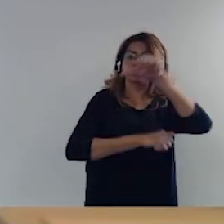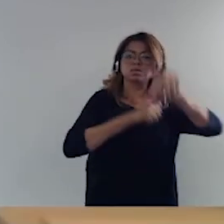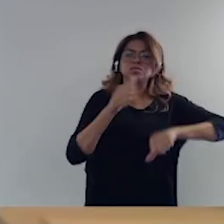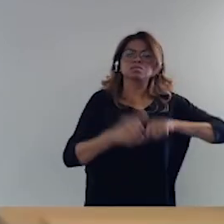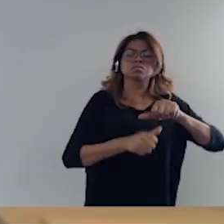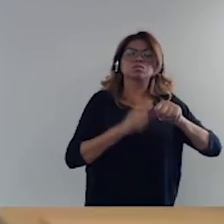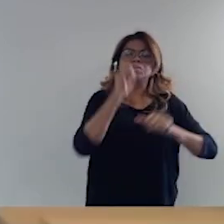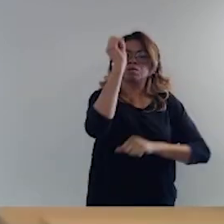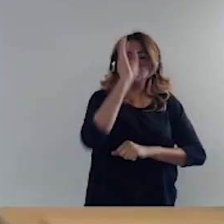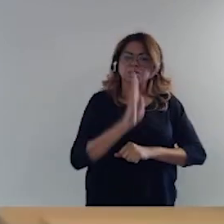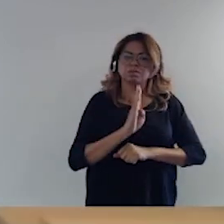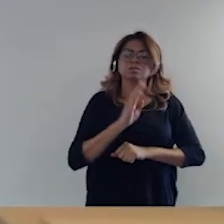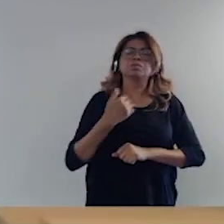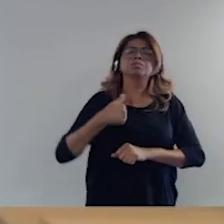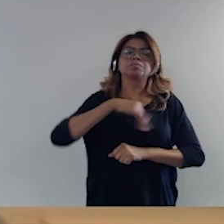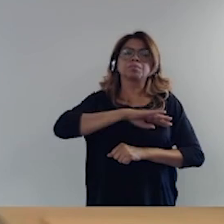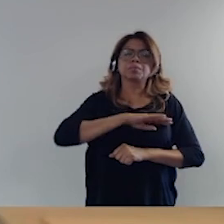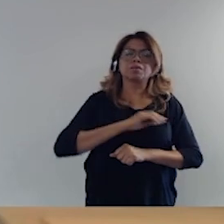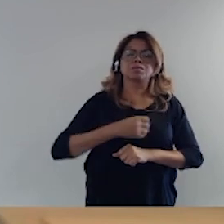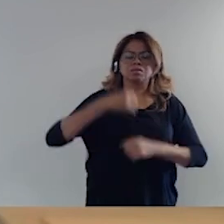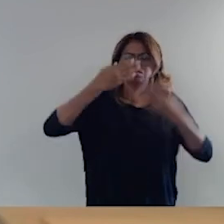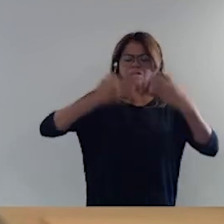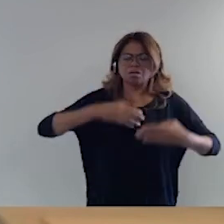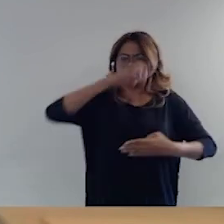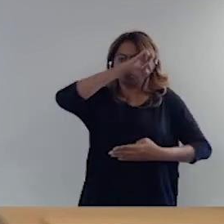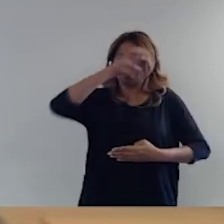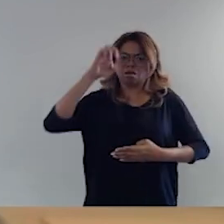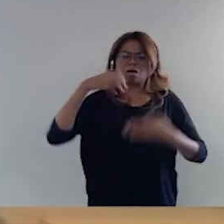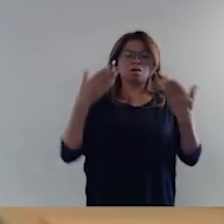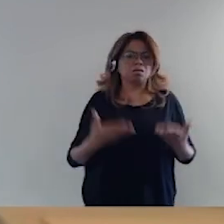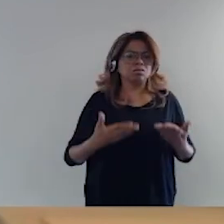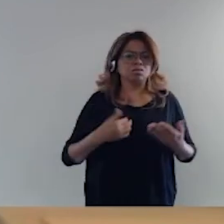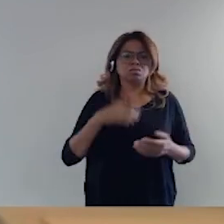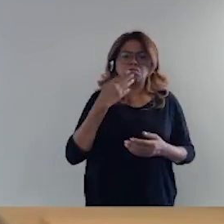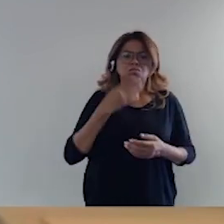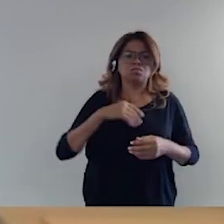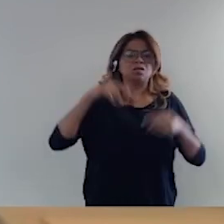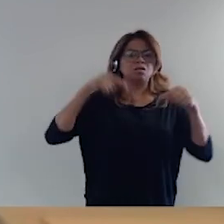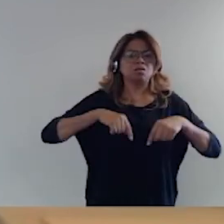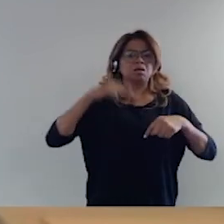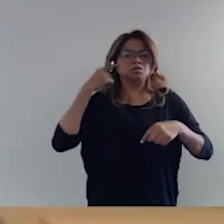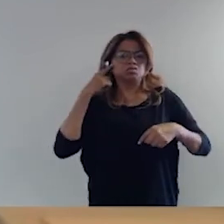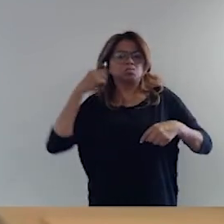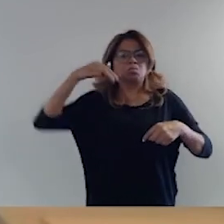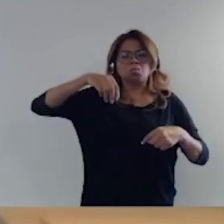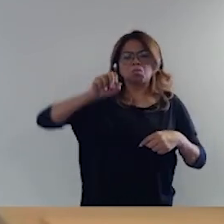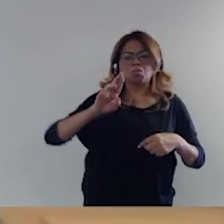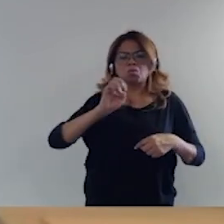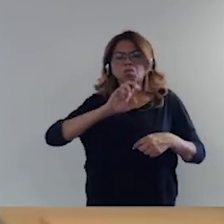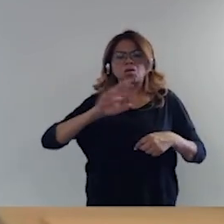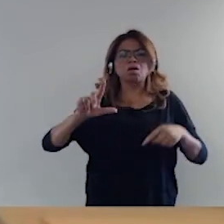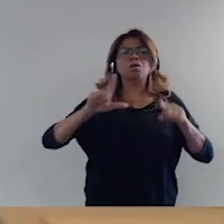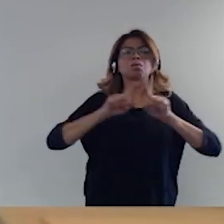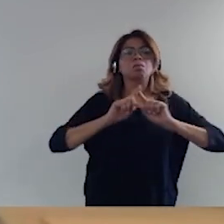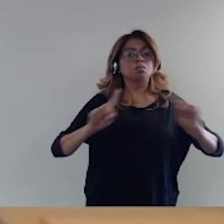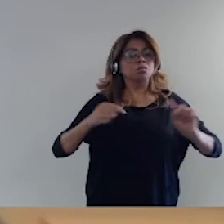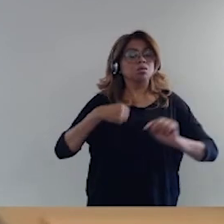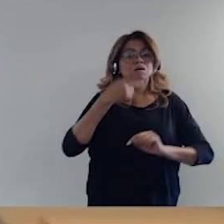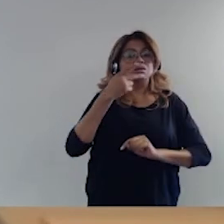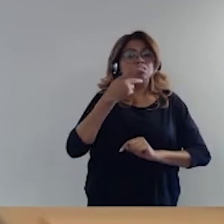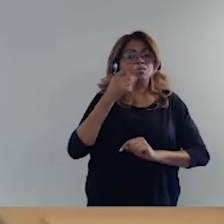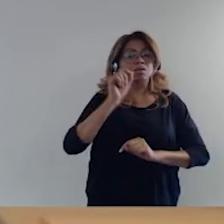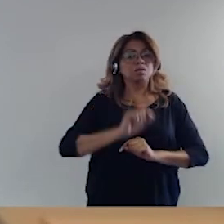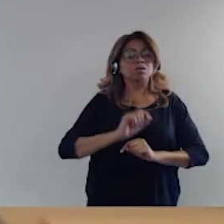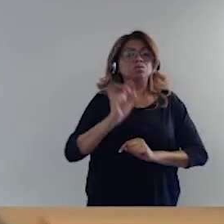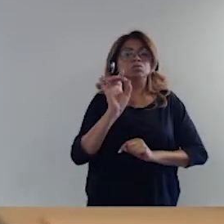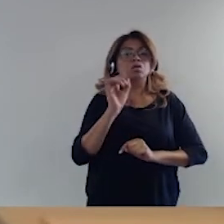acho que a integridade é o início de tudo. Não estou falando de moralismo, não estou falando de punitivismo, estou falando apenas de as